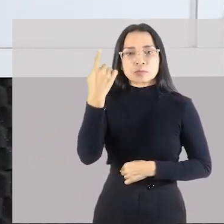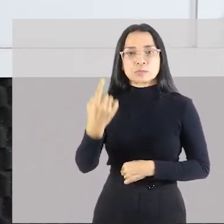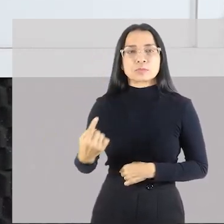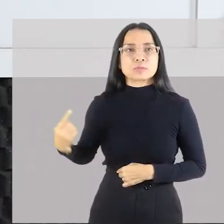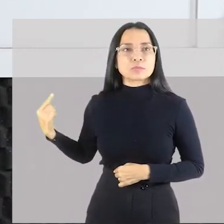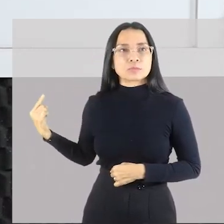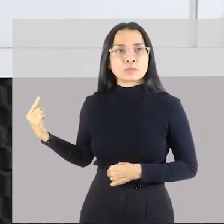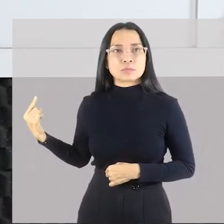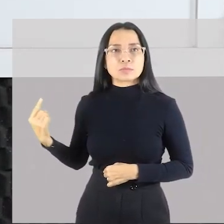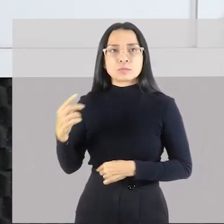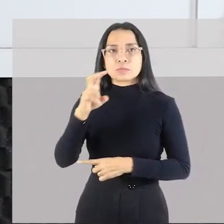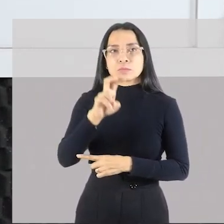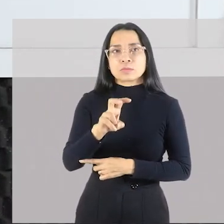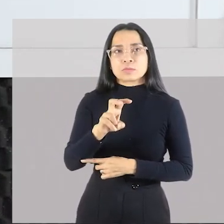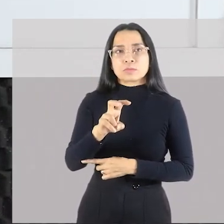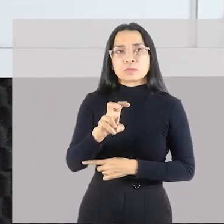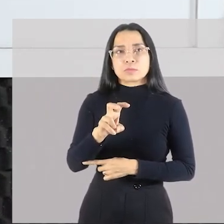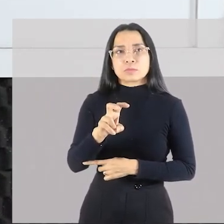5 vezes 3 dá 15.